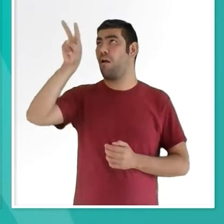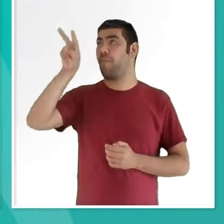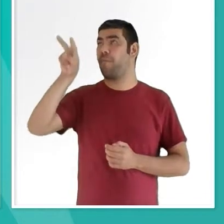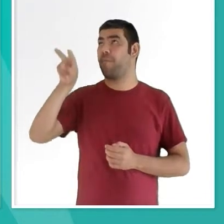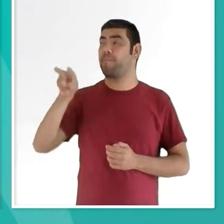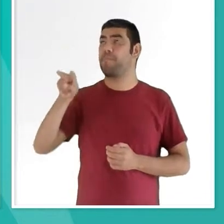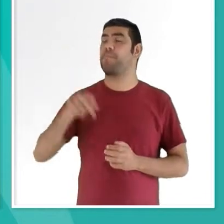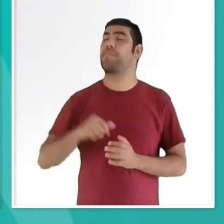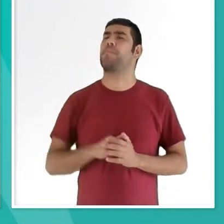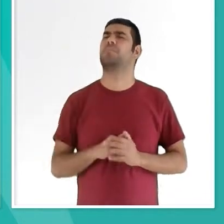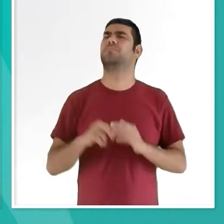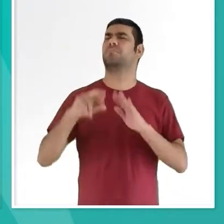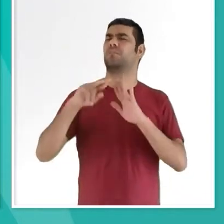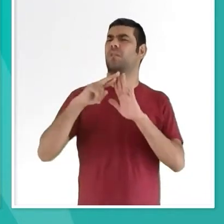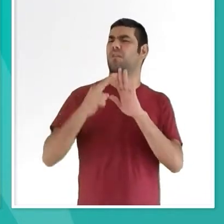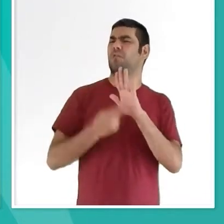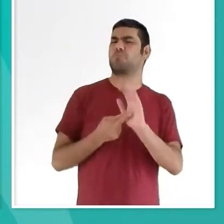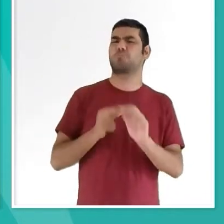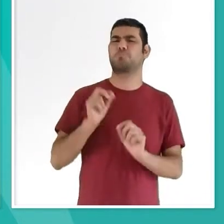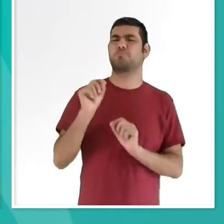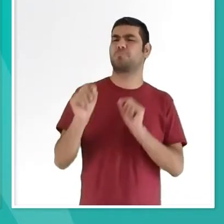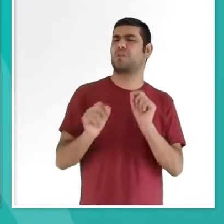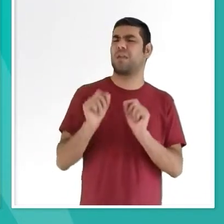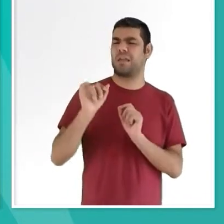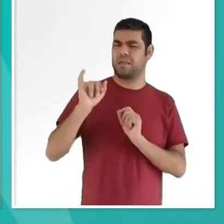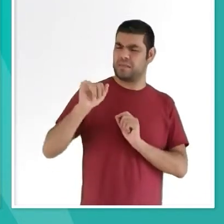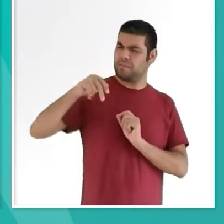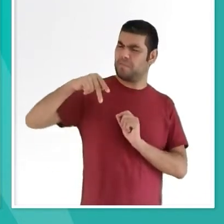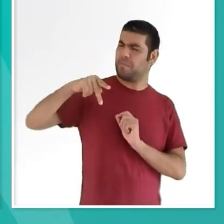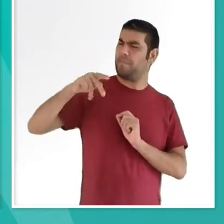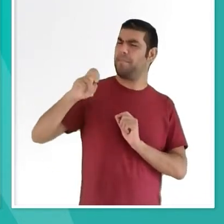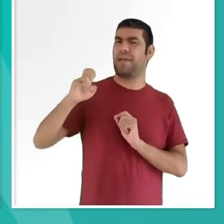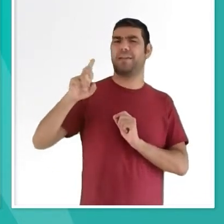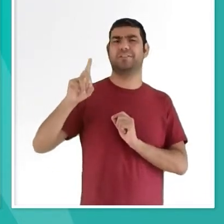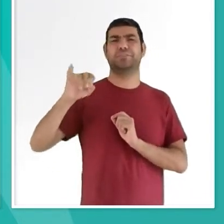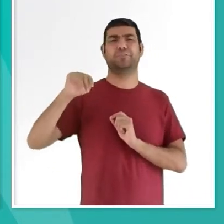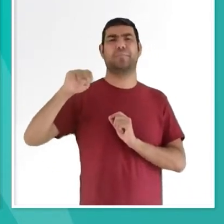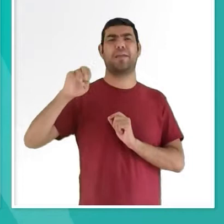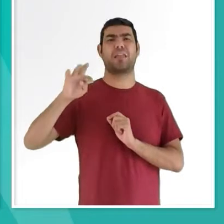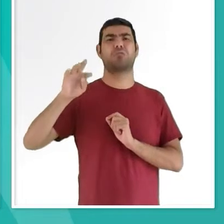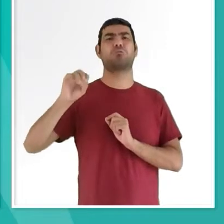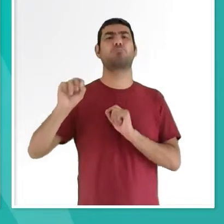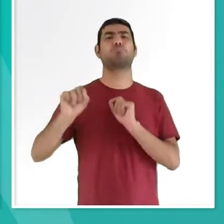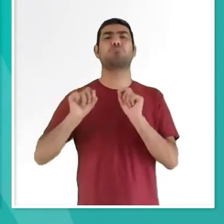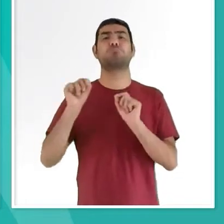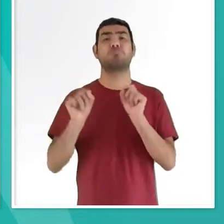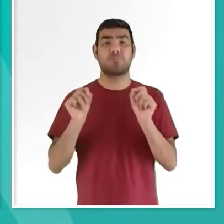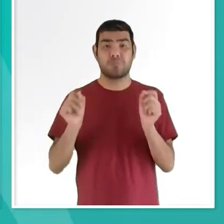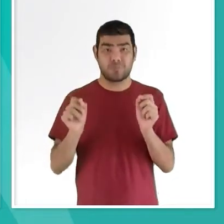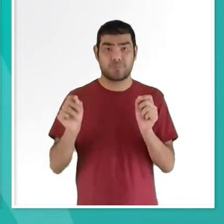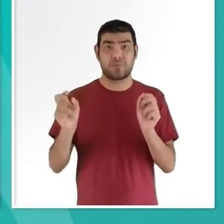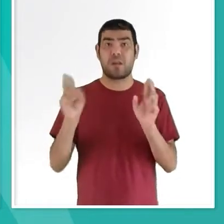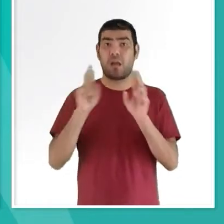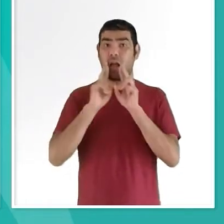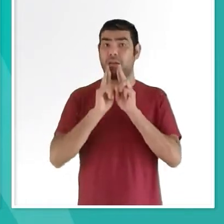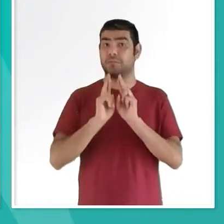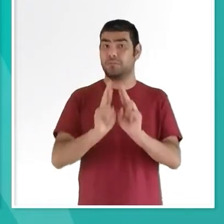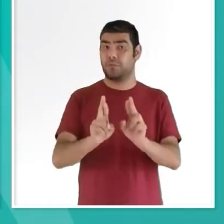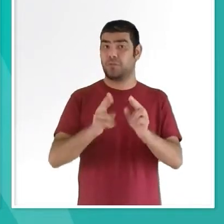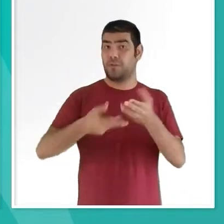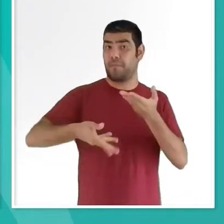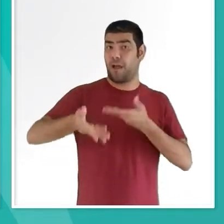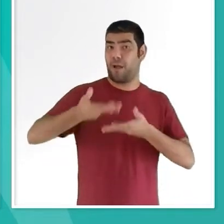é considerado um impedimento? Quem sabe responde lá na nossa interatividade